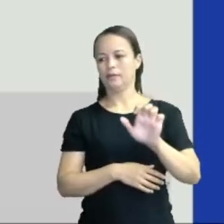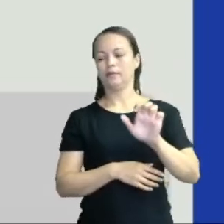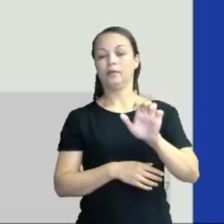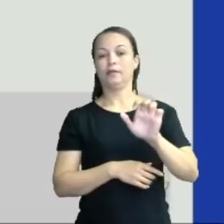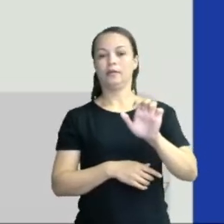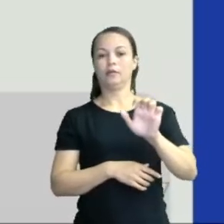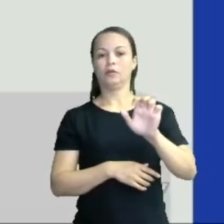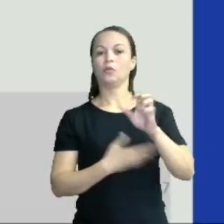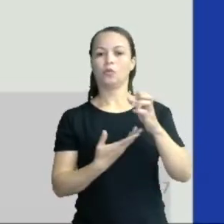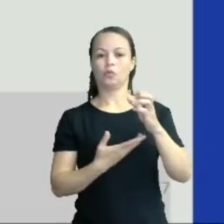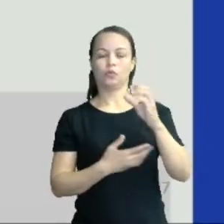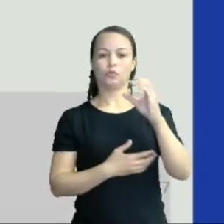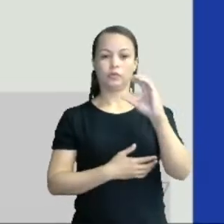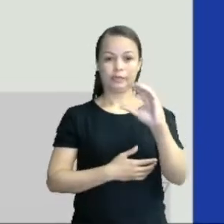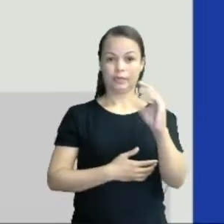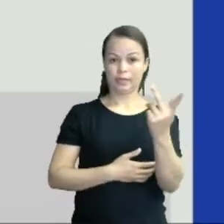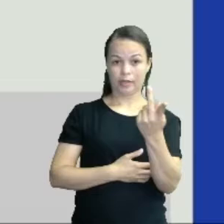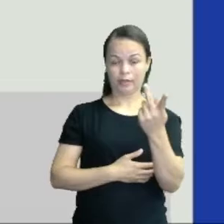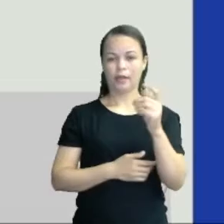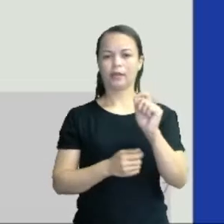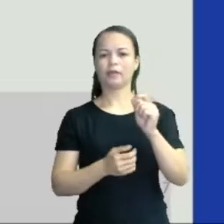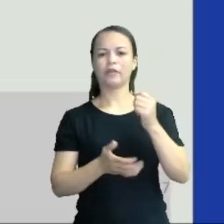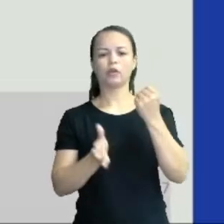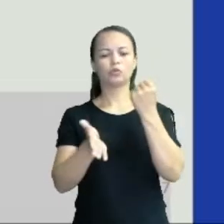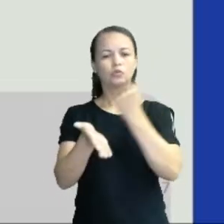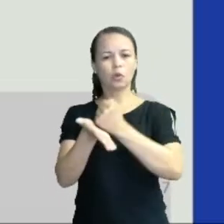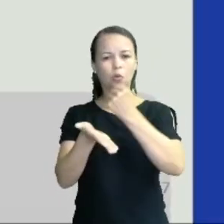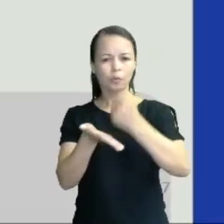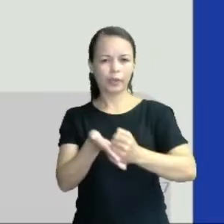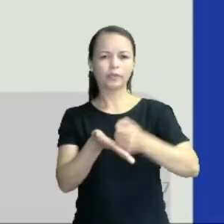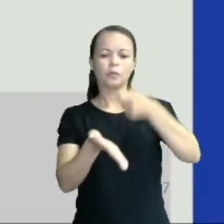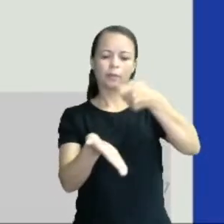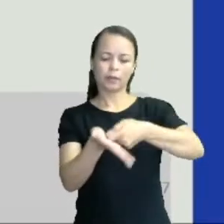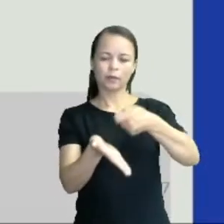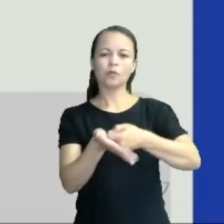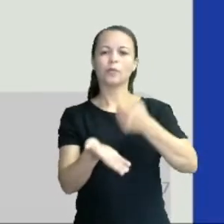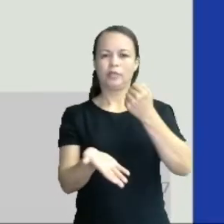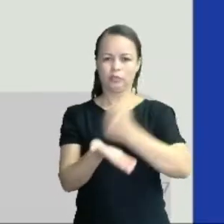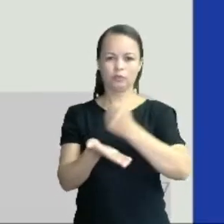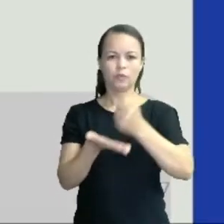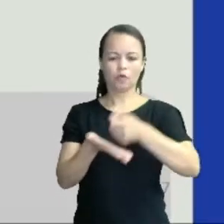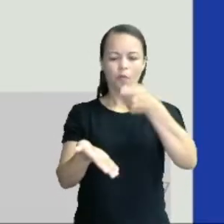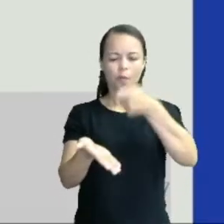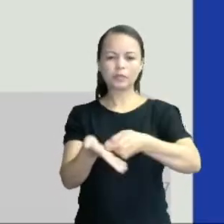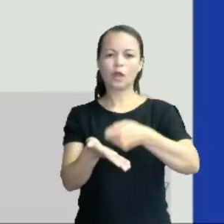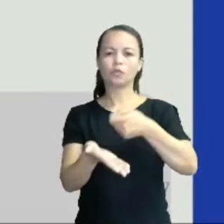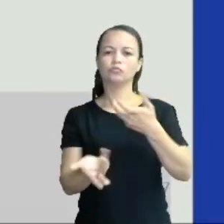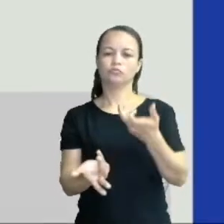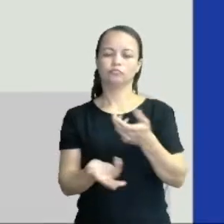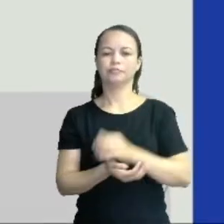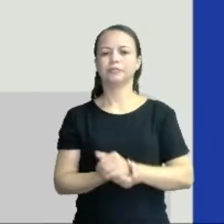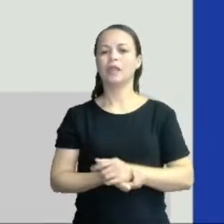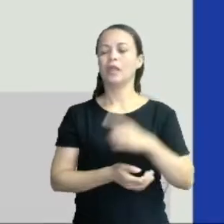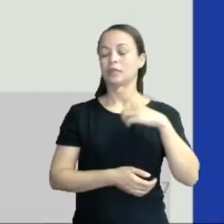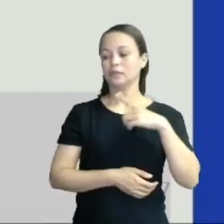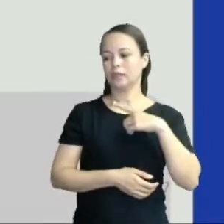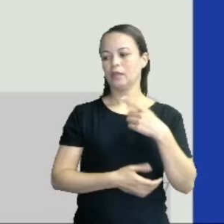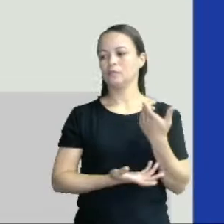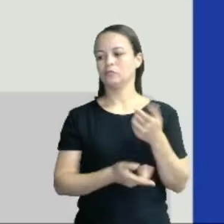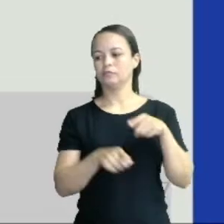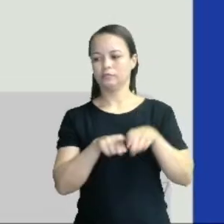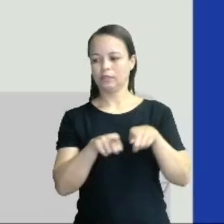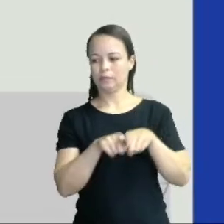C, H, quer dizer documento para pagamento. Vou passar um cheque. E também temos o cheque,